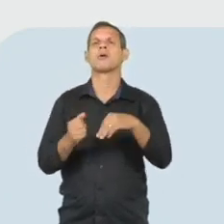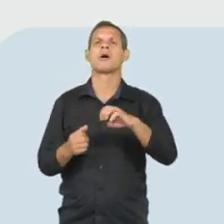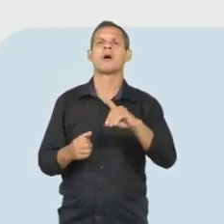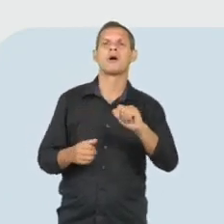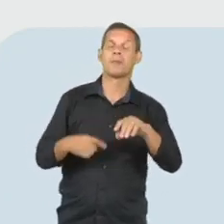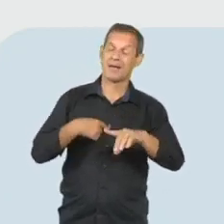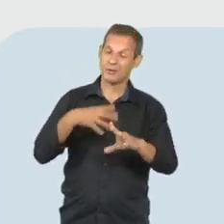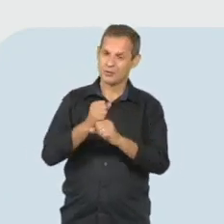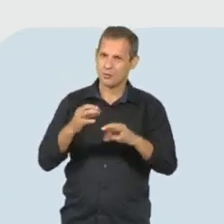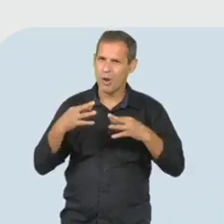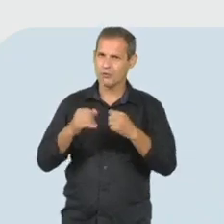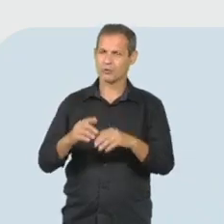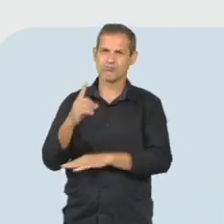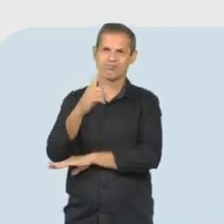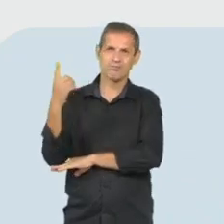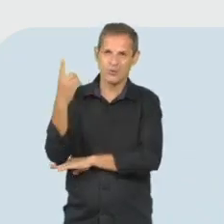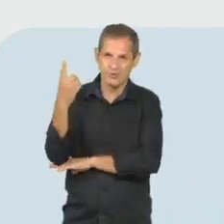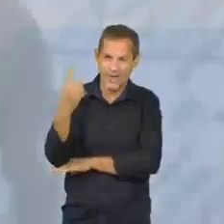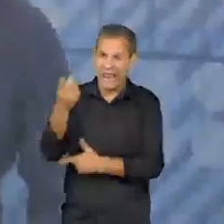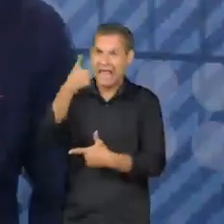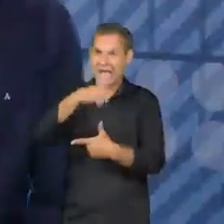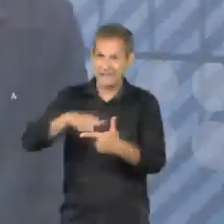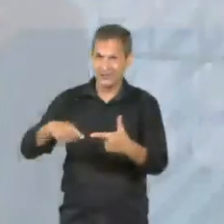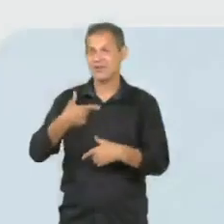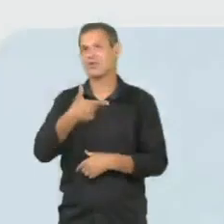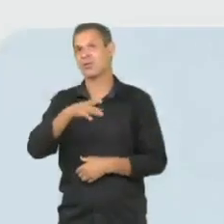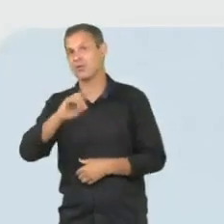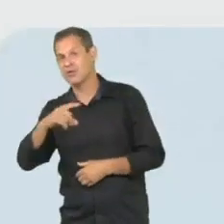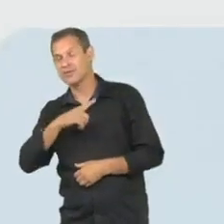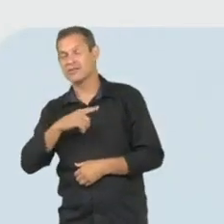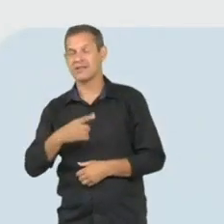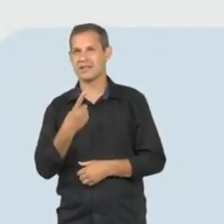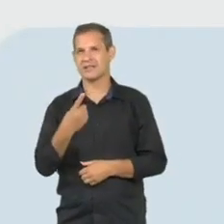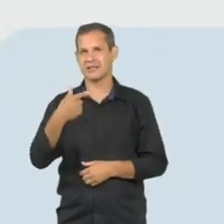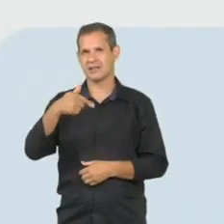Eu somei todas as alturas, dividi por 20 e cheguei a